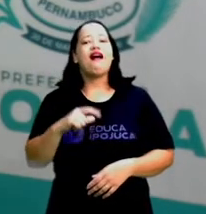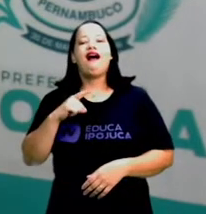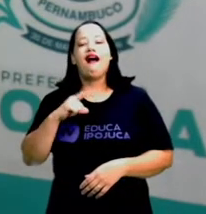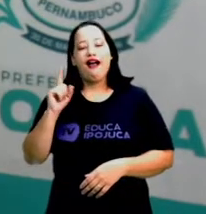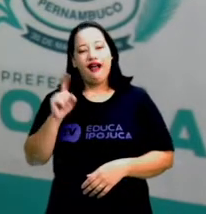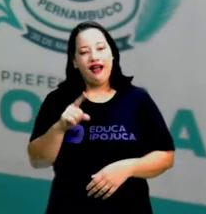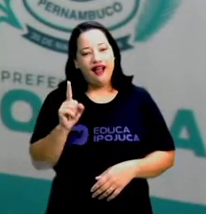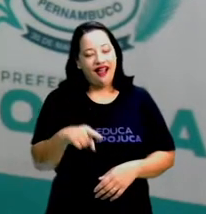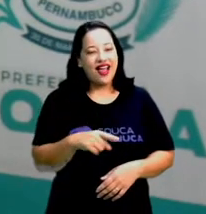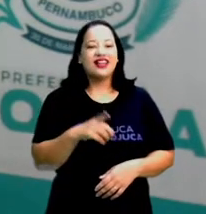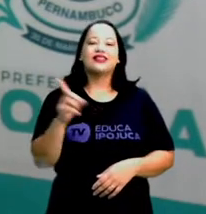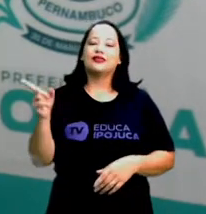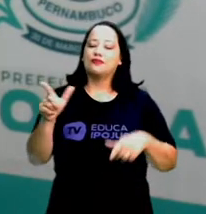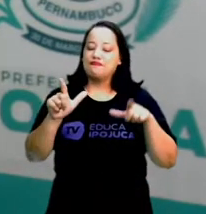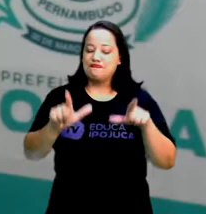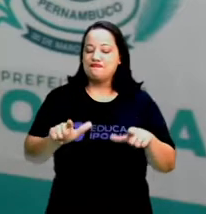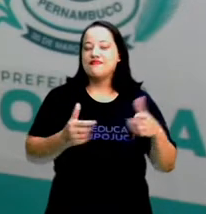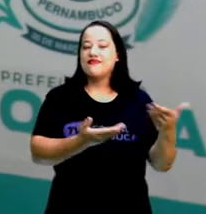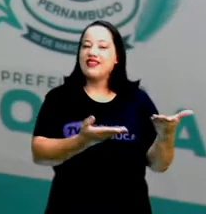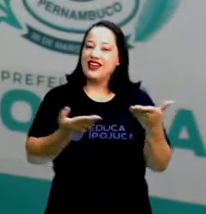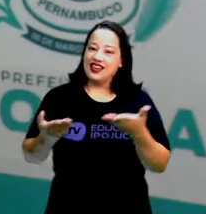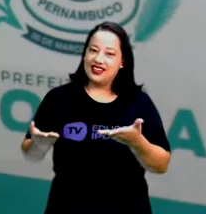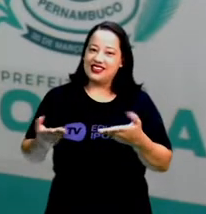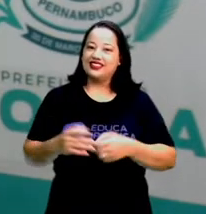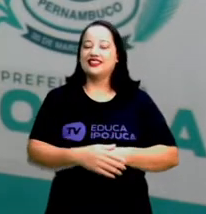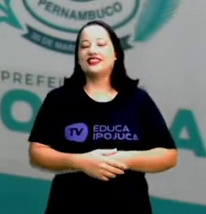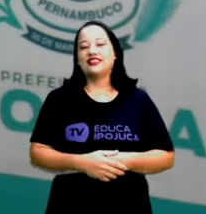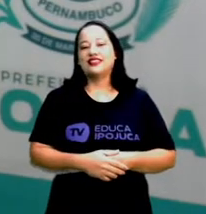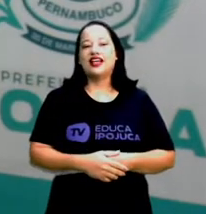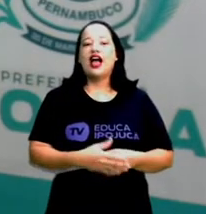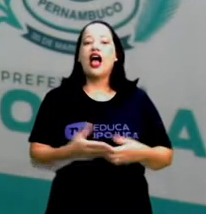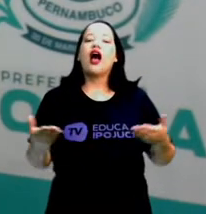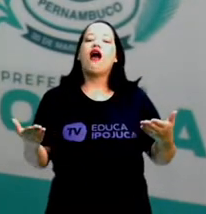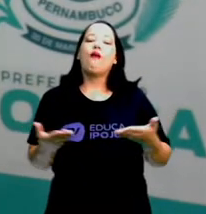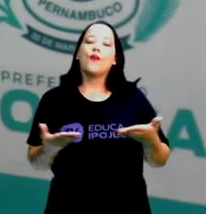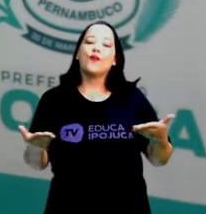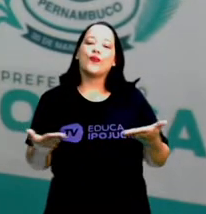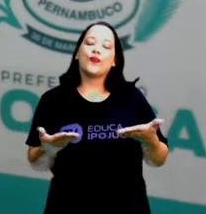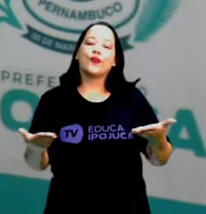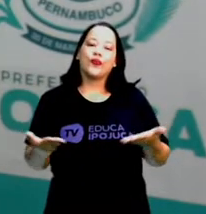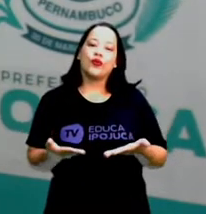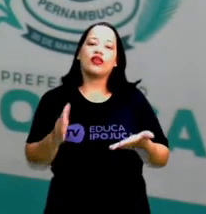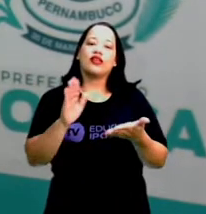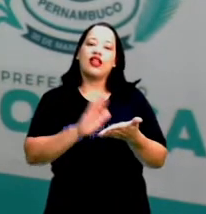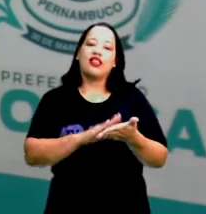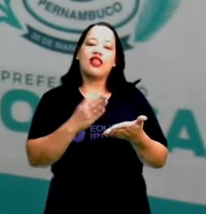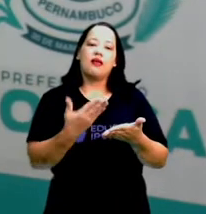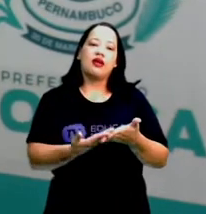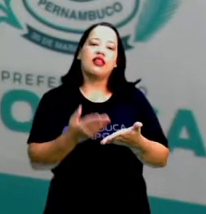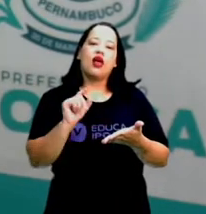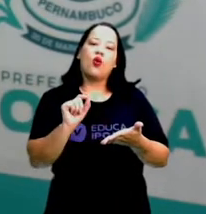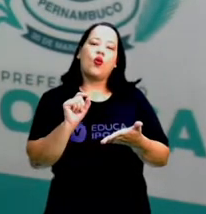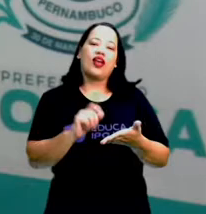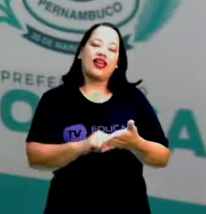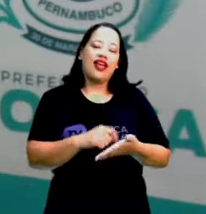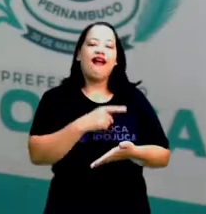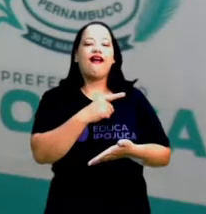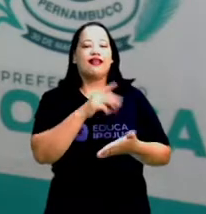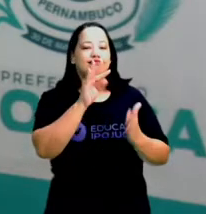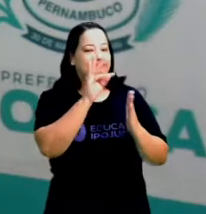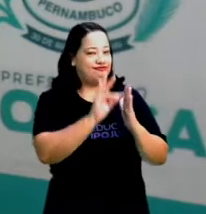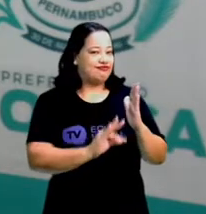convite? Legal, né? Bom, vamos agora interpretar um pouco esse